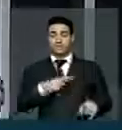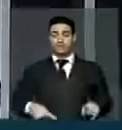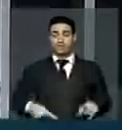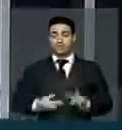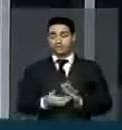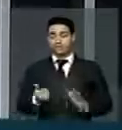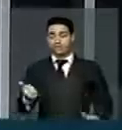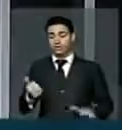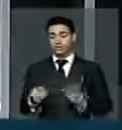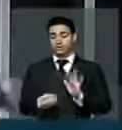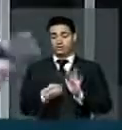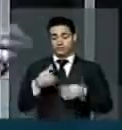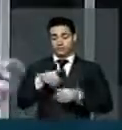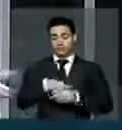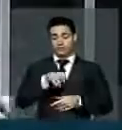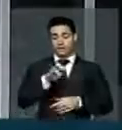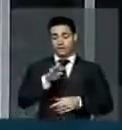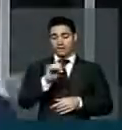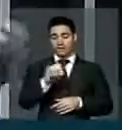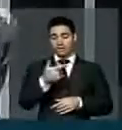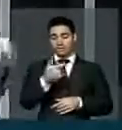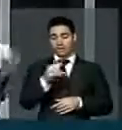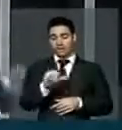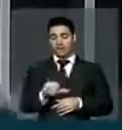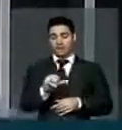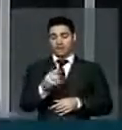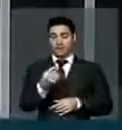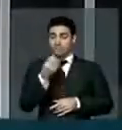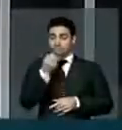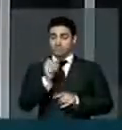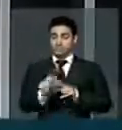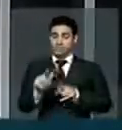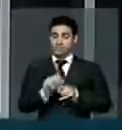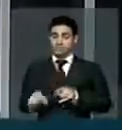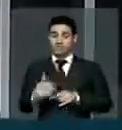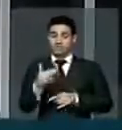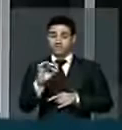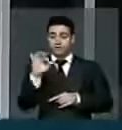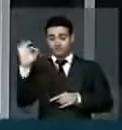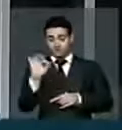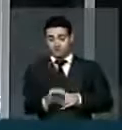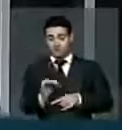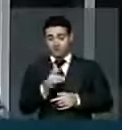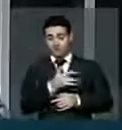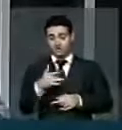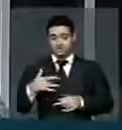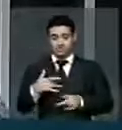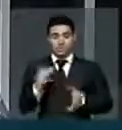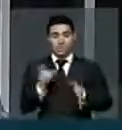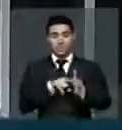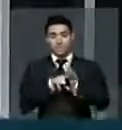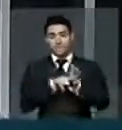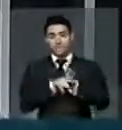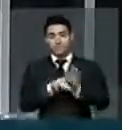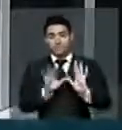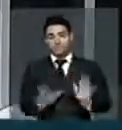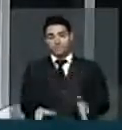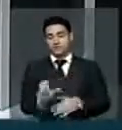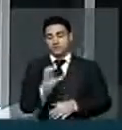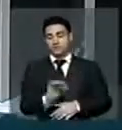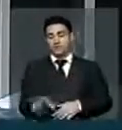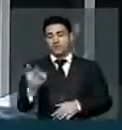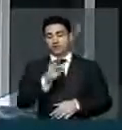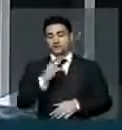o veto da emenda 29, para que o governo possa investir também no mínimo 10% do que arrecada na saúde. Uma pesquisa encomendada pela Confederação Nacional